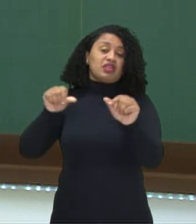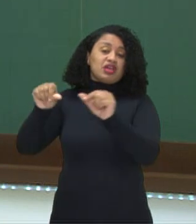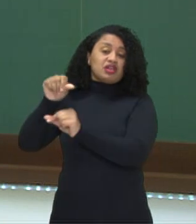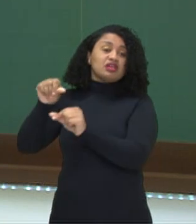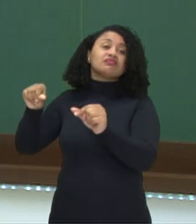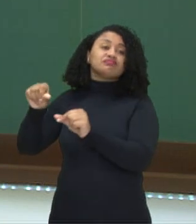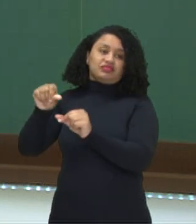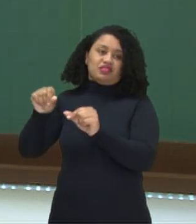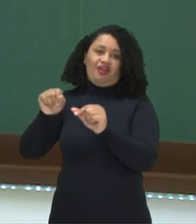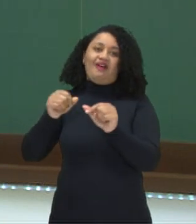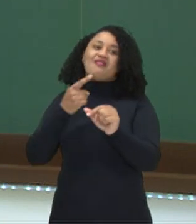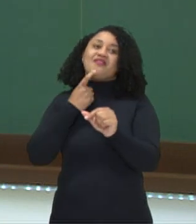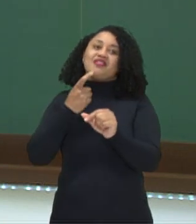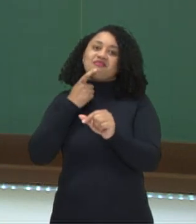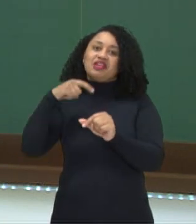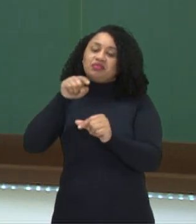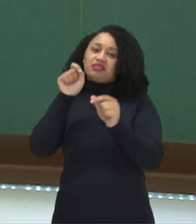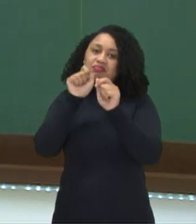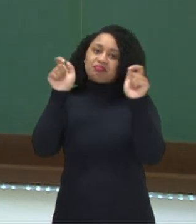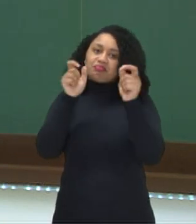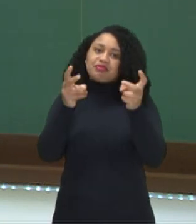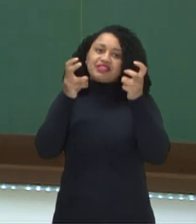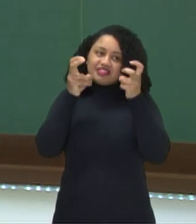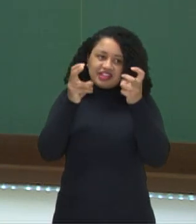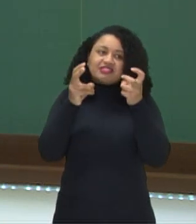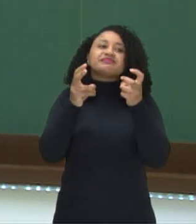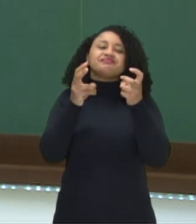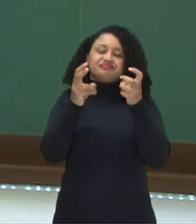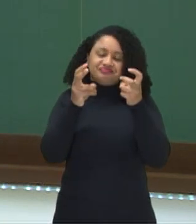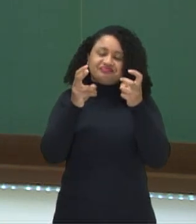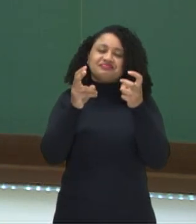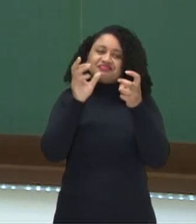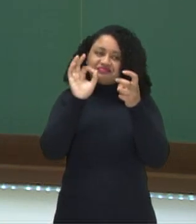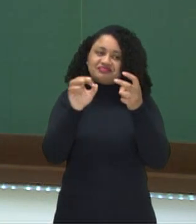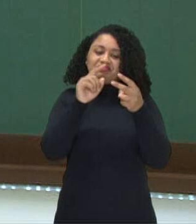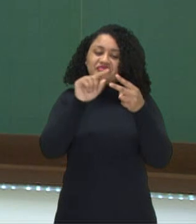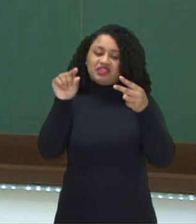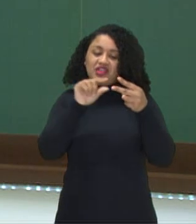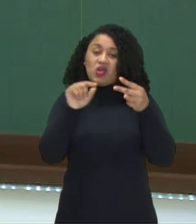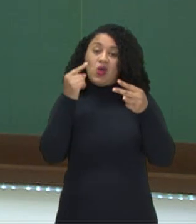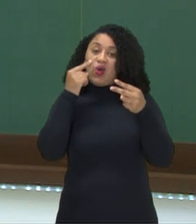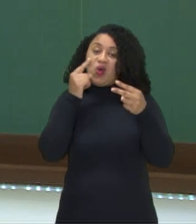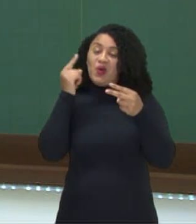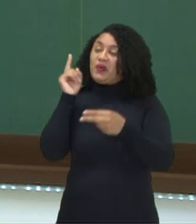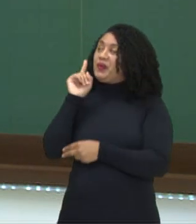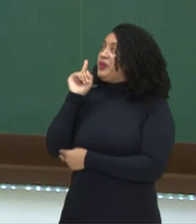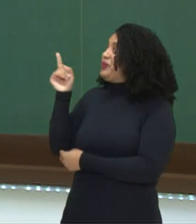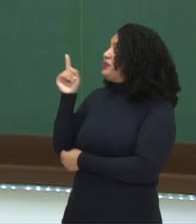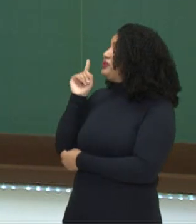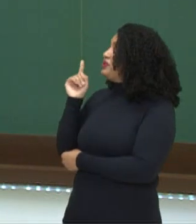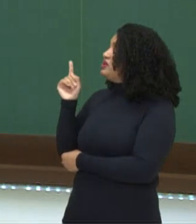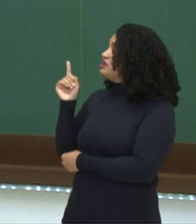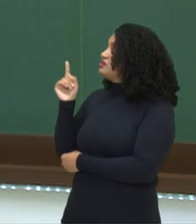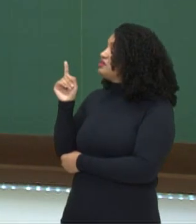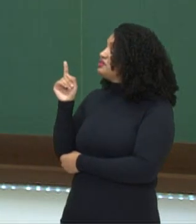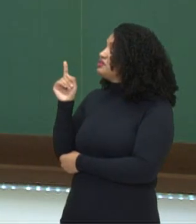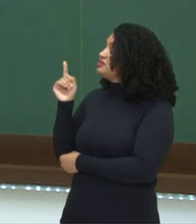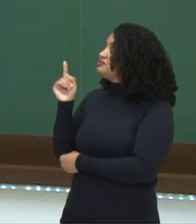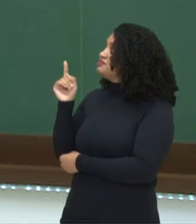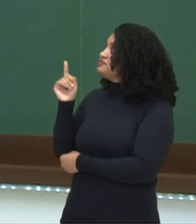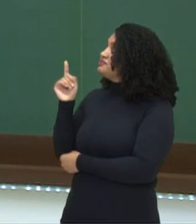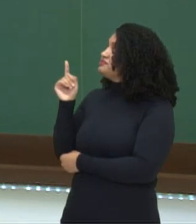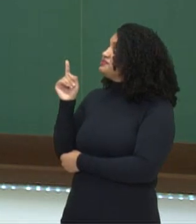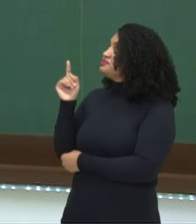está em vermelhão, para que você preste atenção nele. Regra de sinais, menos com menos mais, menos com menos